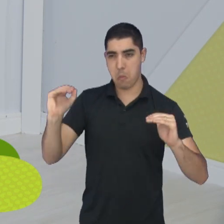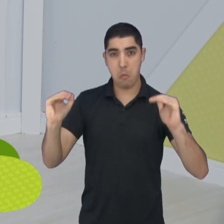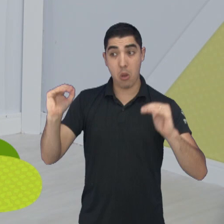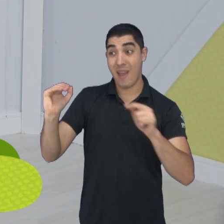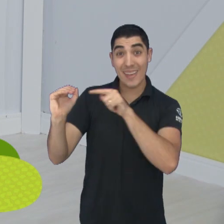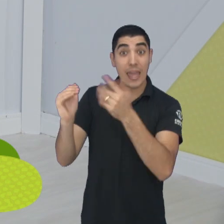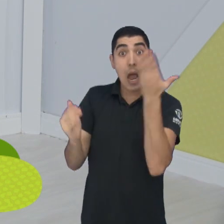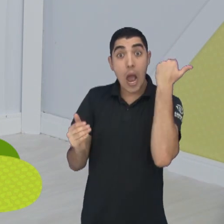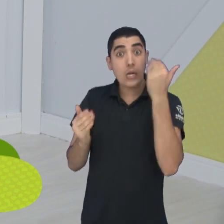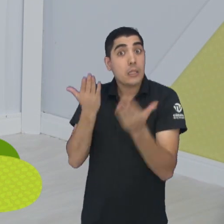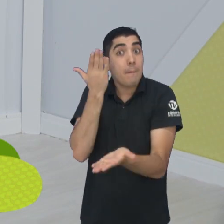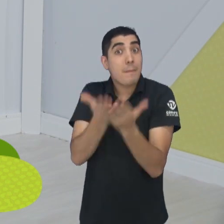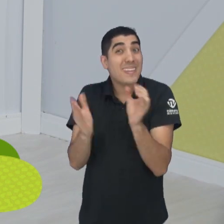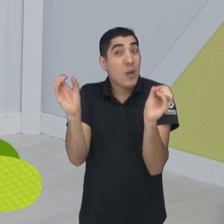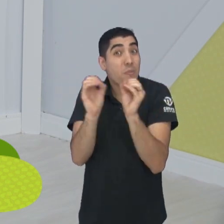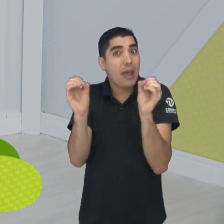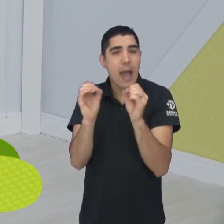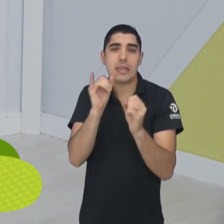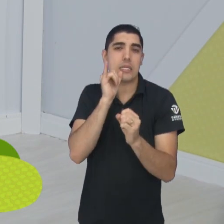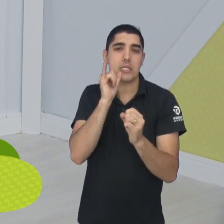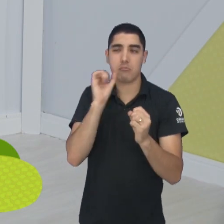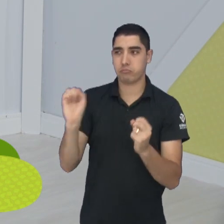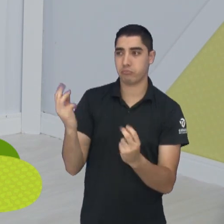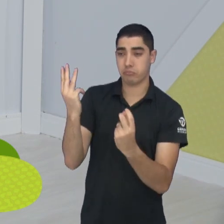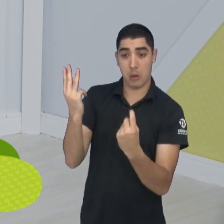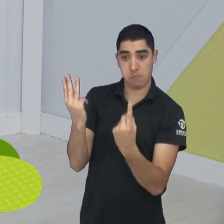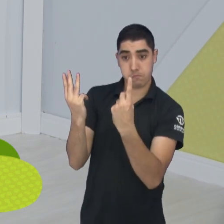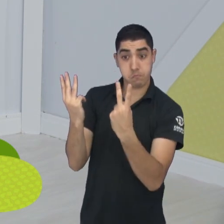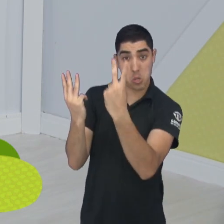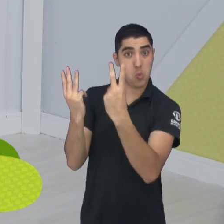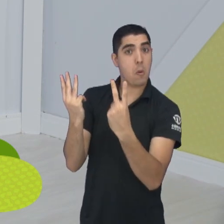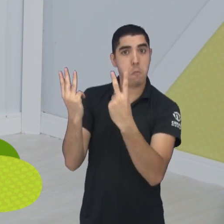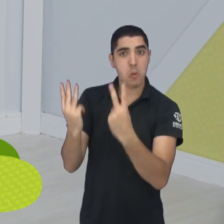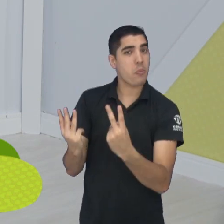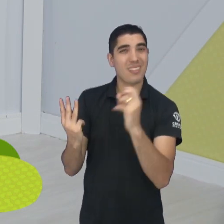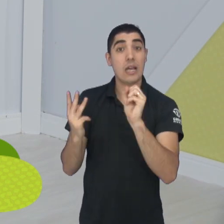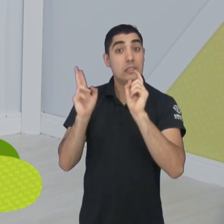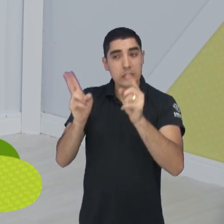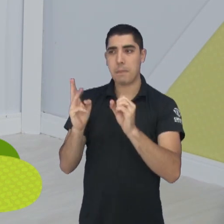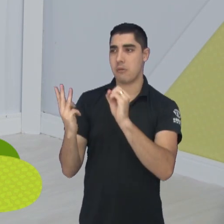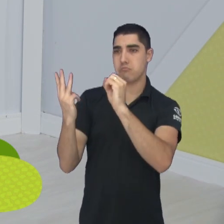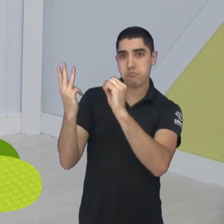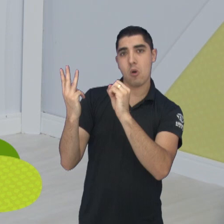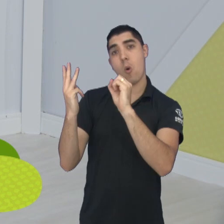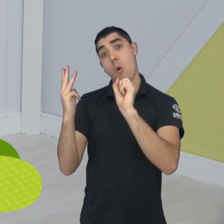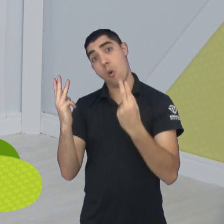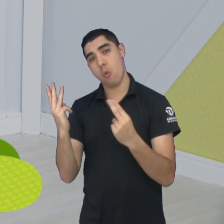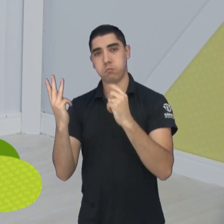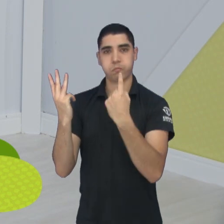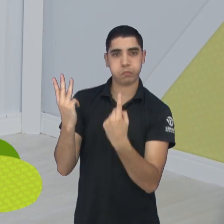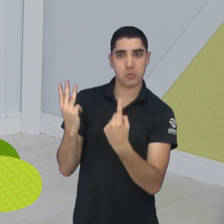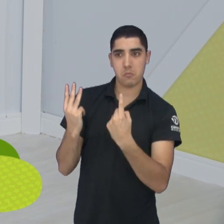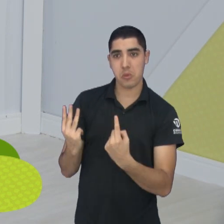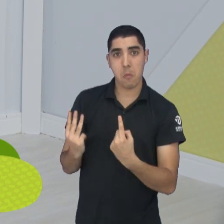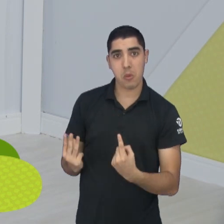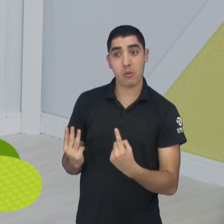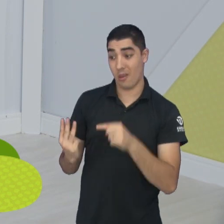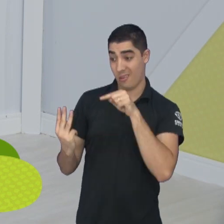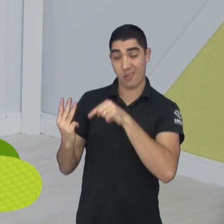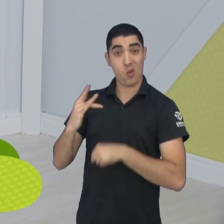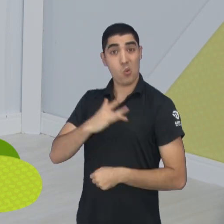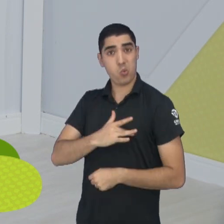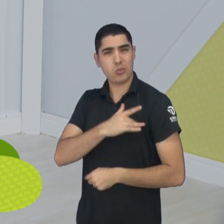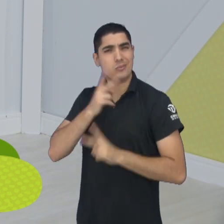partida por mais de um set. Aconteceu nesse final de semana, 3-2 para o Cruzeiro em cima do Suzano, e aí acabou perdendo esse um pontinho.